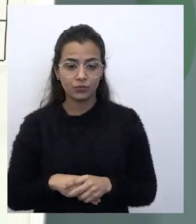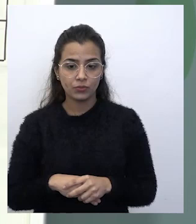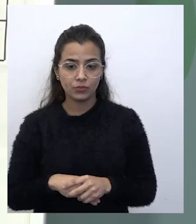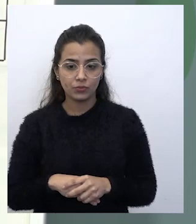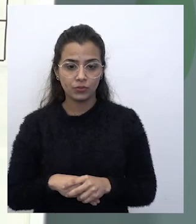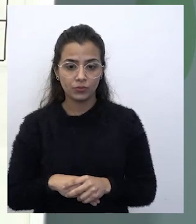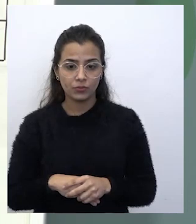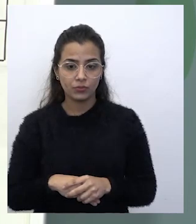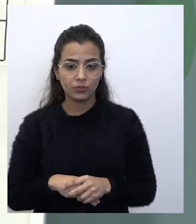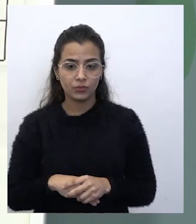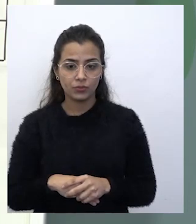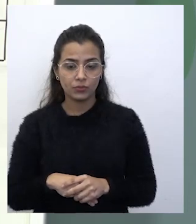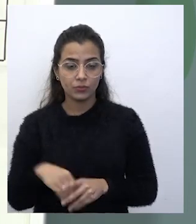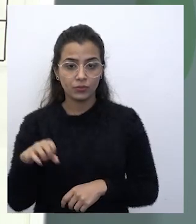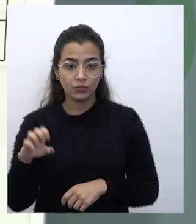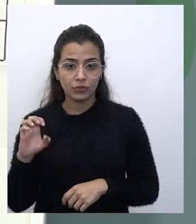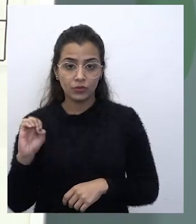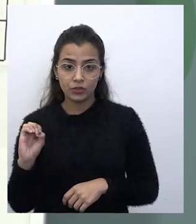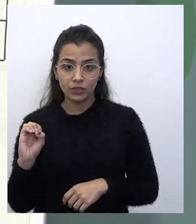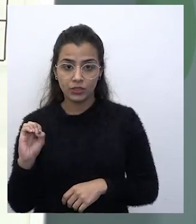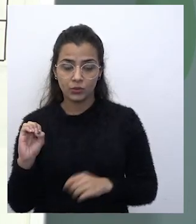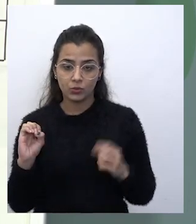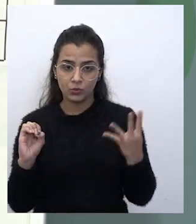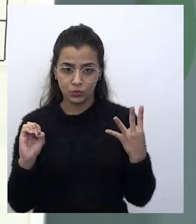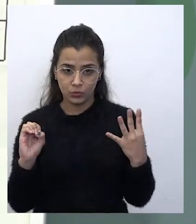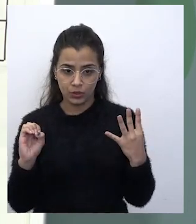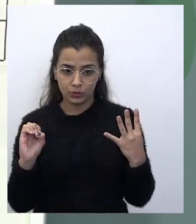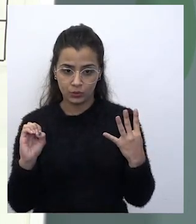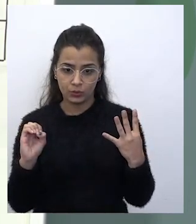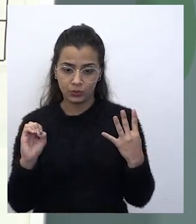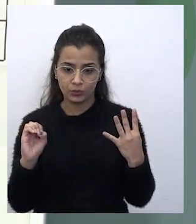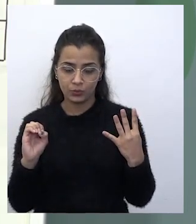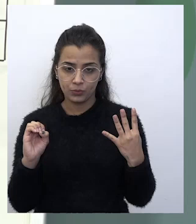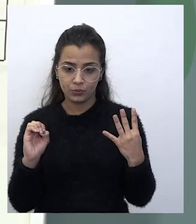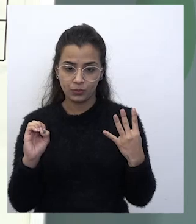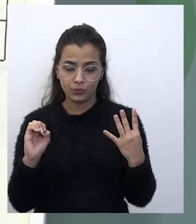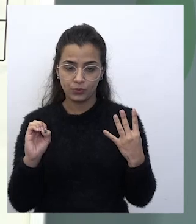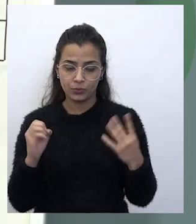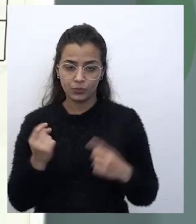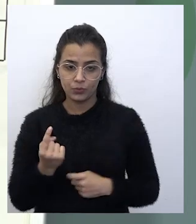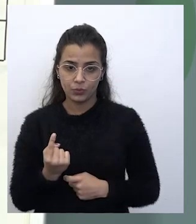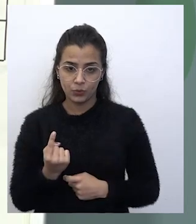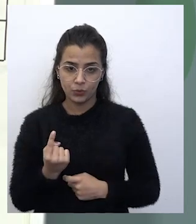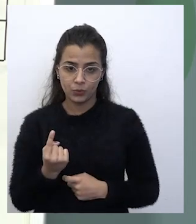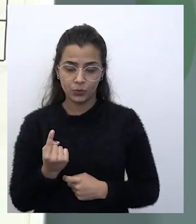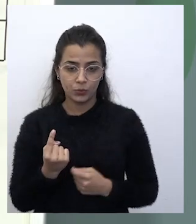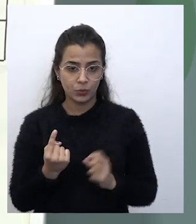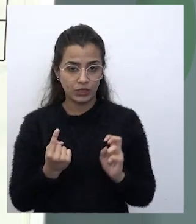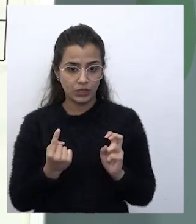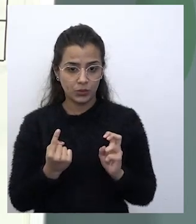Menos 1 com o 5. O 0 com o 4, em cima do eixo. O 1 com o